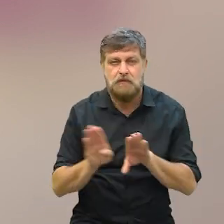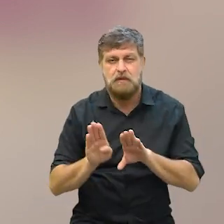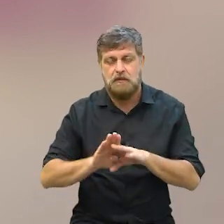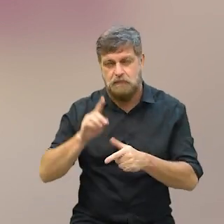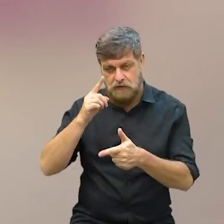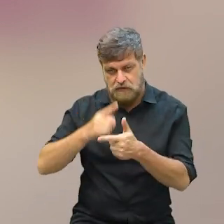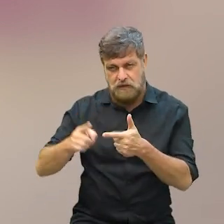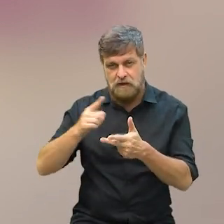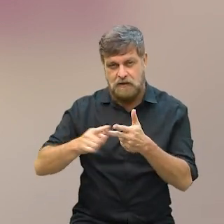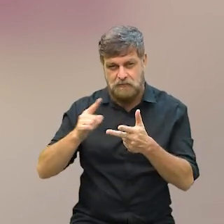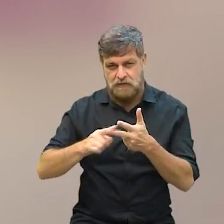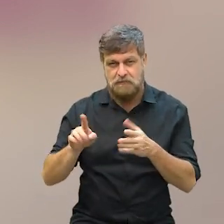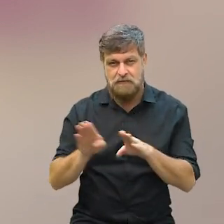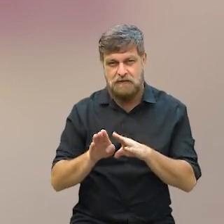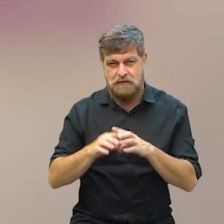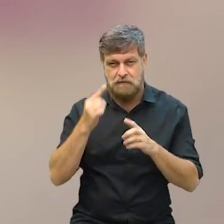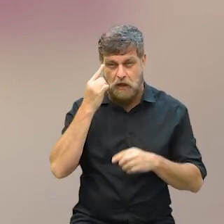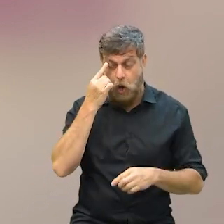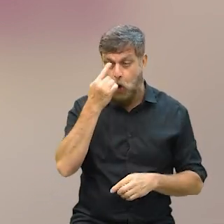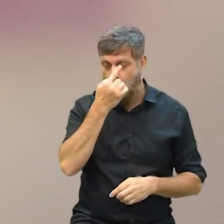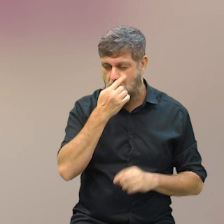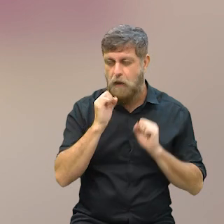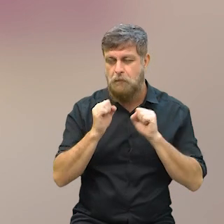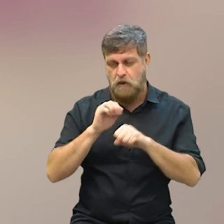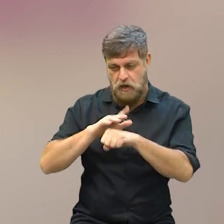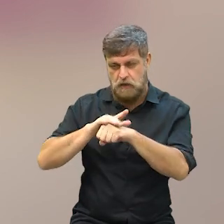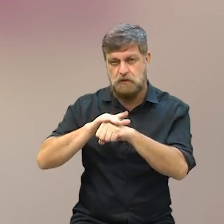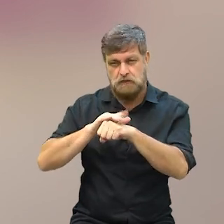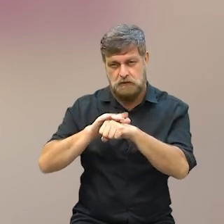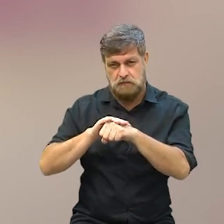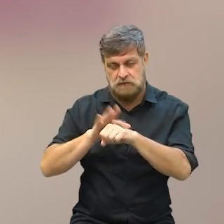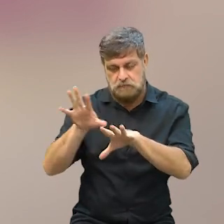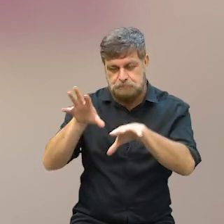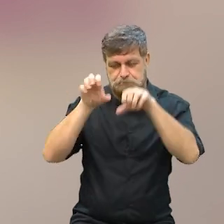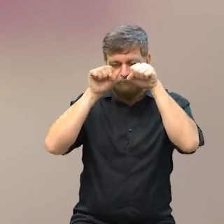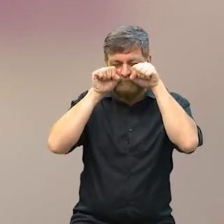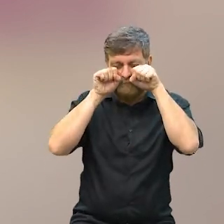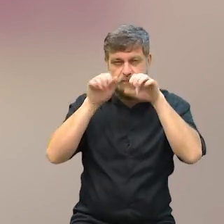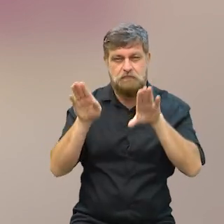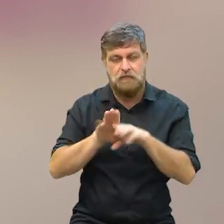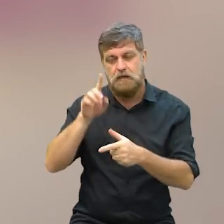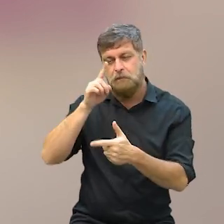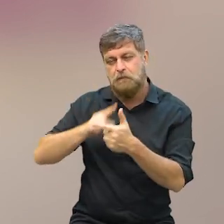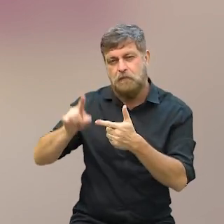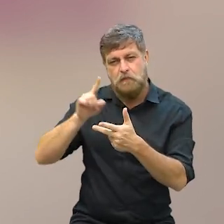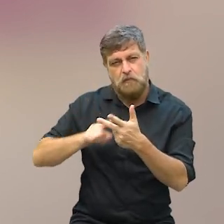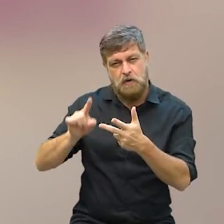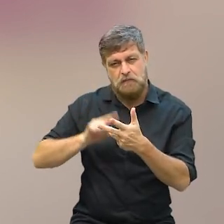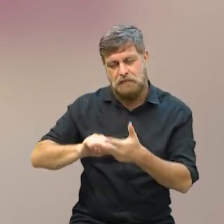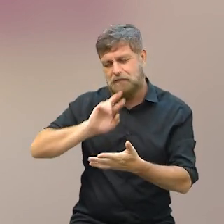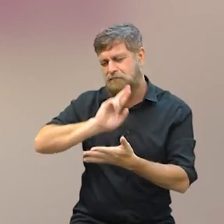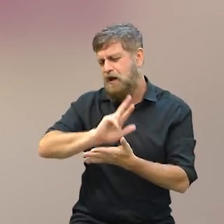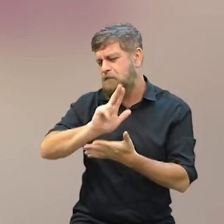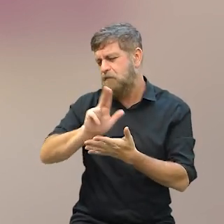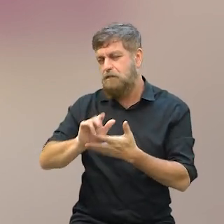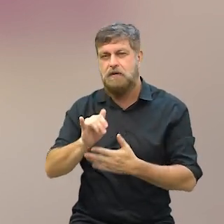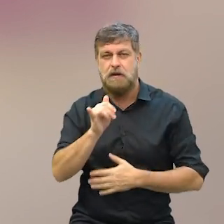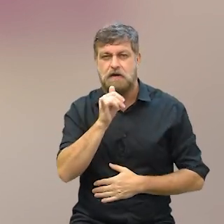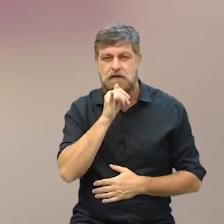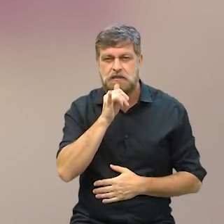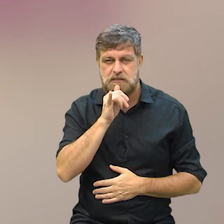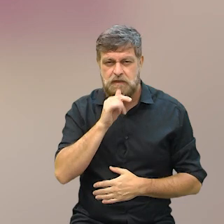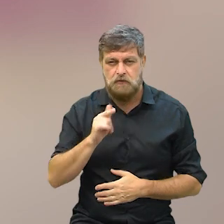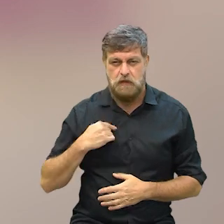desenvolver outras alterações nas bordas palpebrais, né? E aí desenvolver alguns problemas outros,